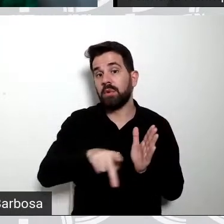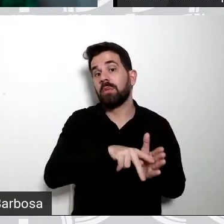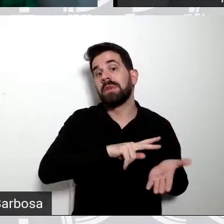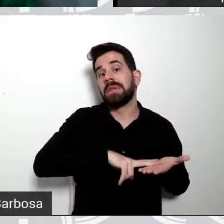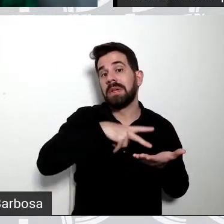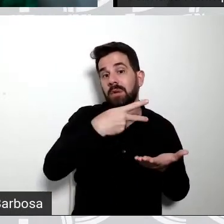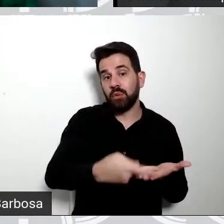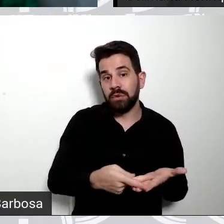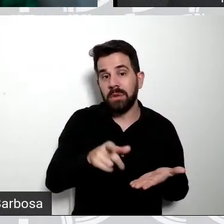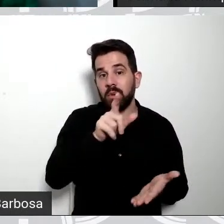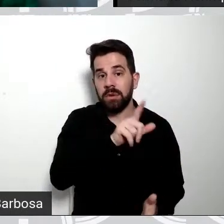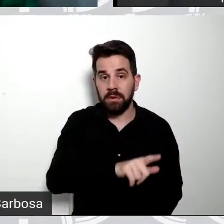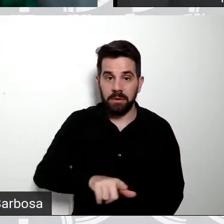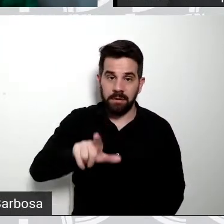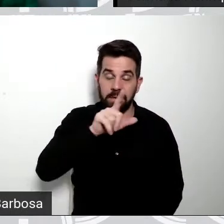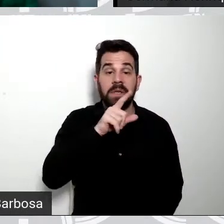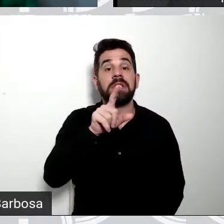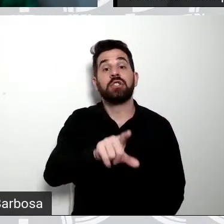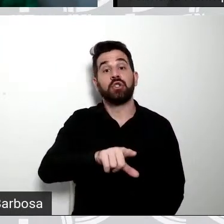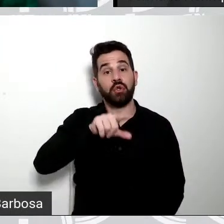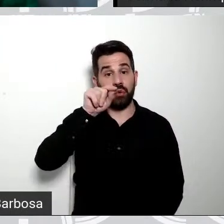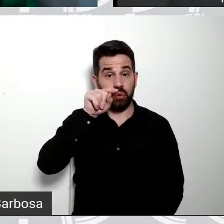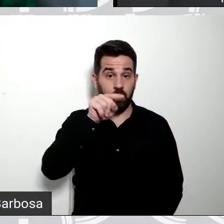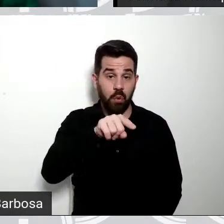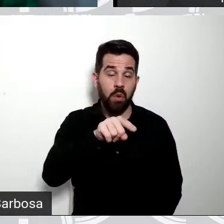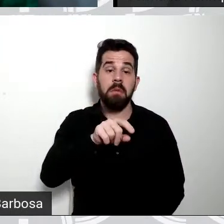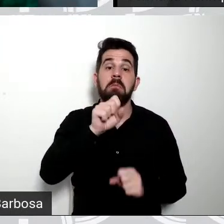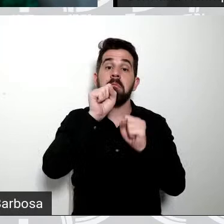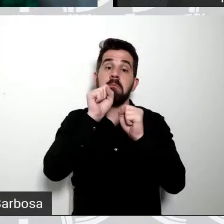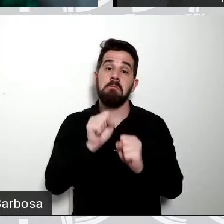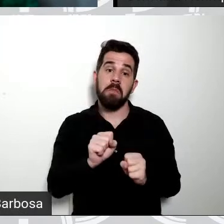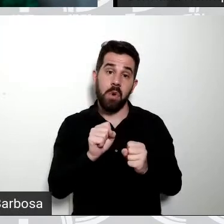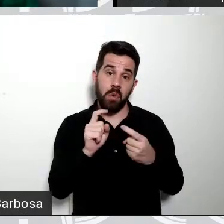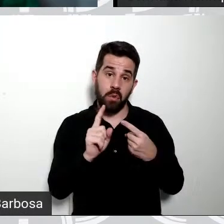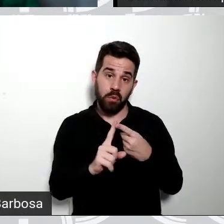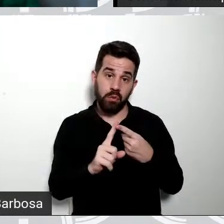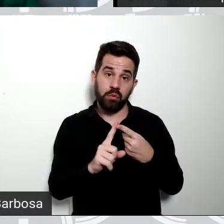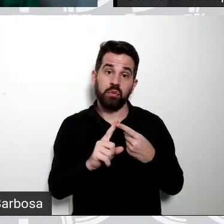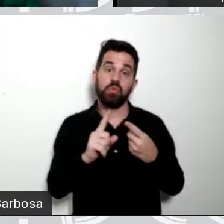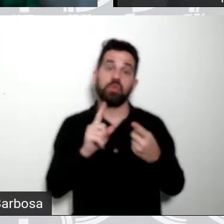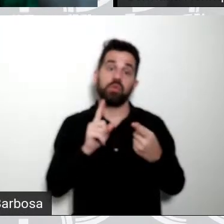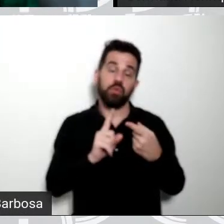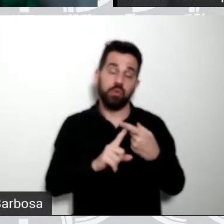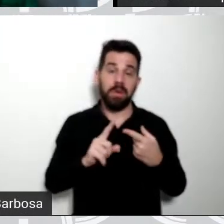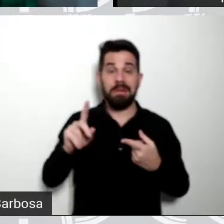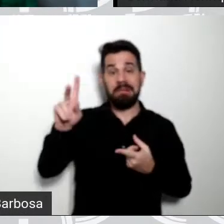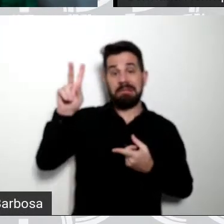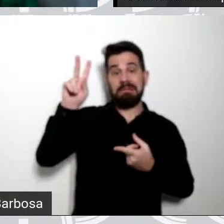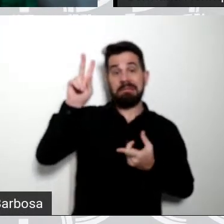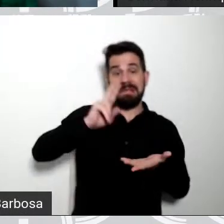implicaria, do meu ponto de vista, ao mesmo tempo, a tradução como processo